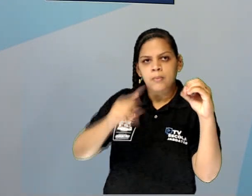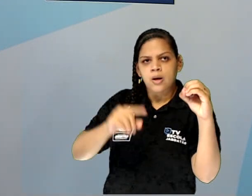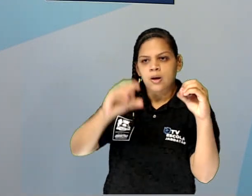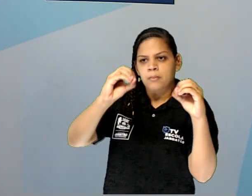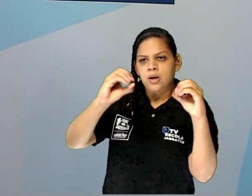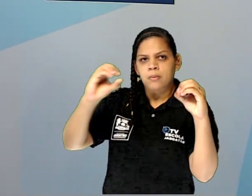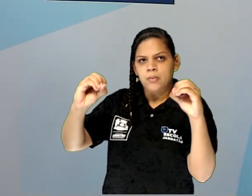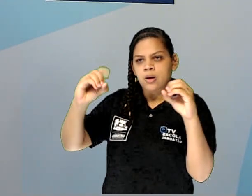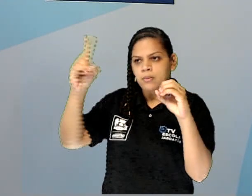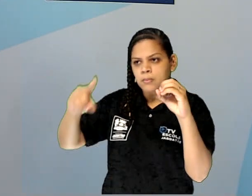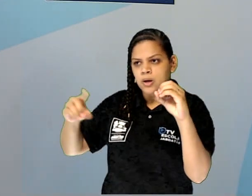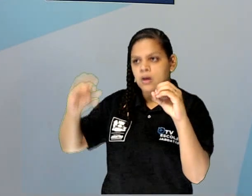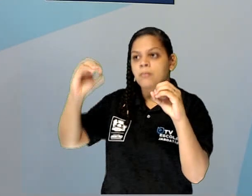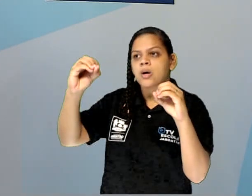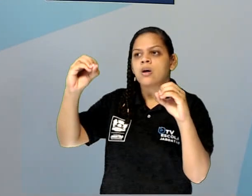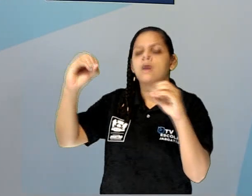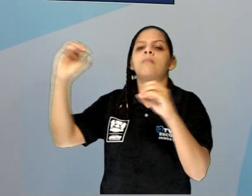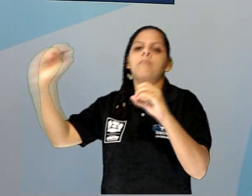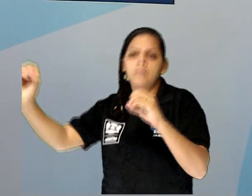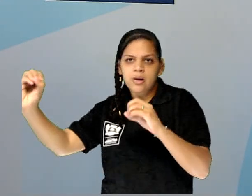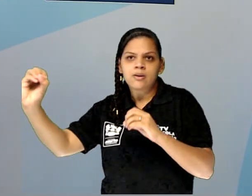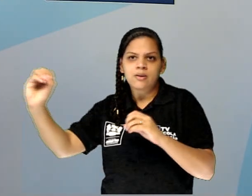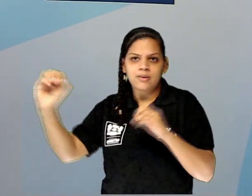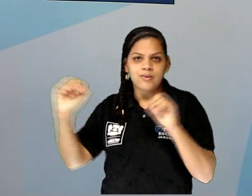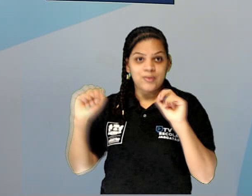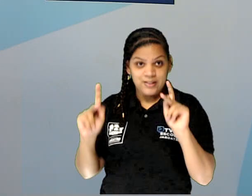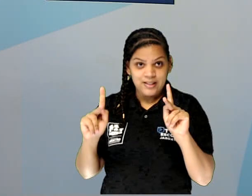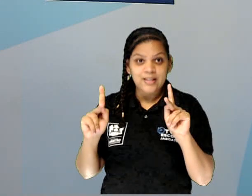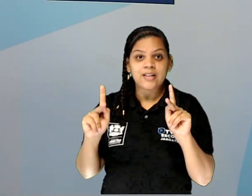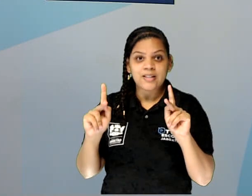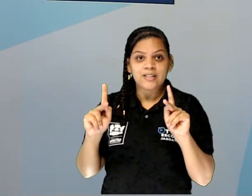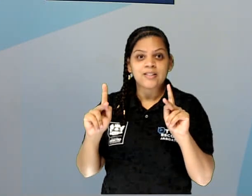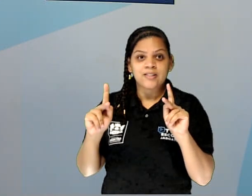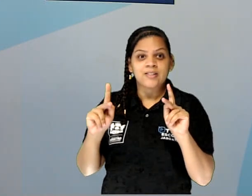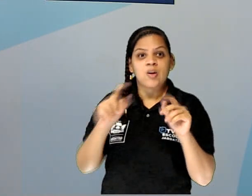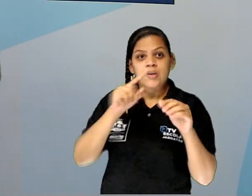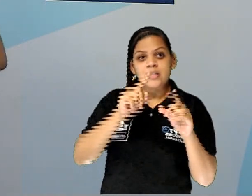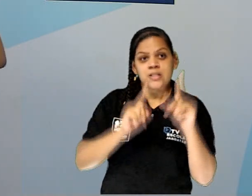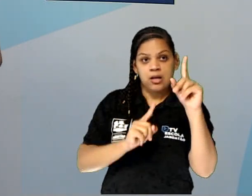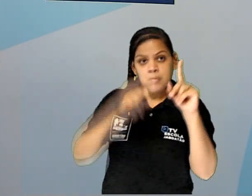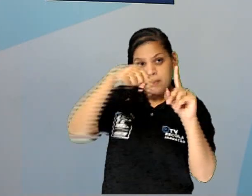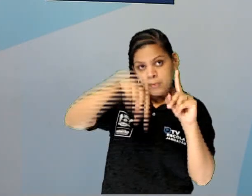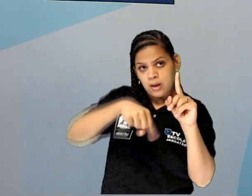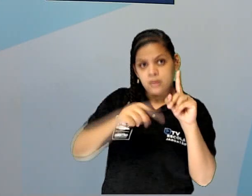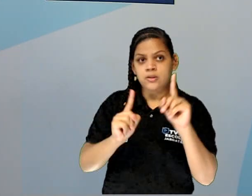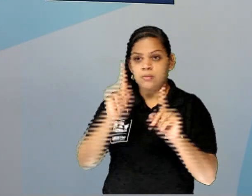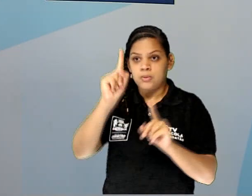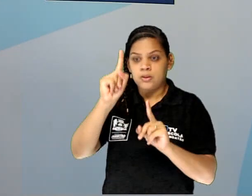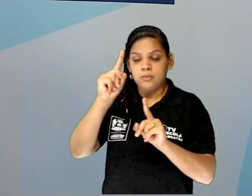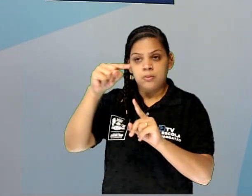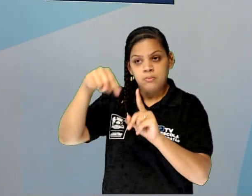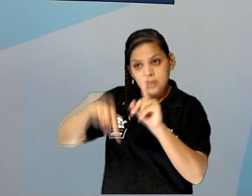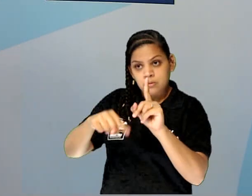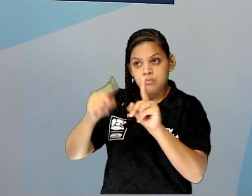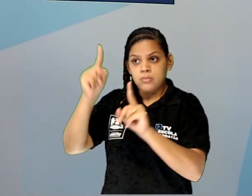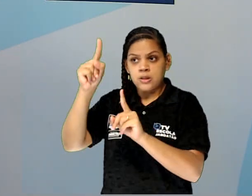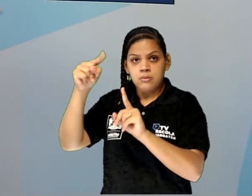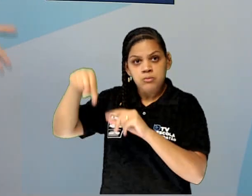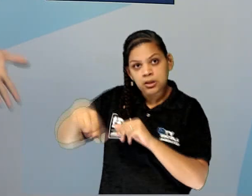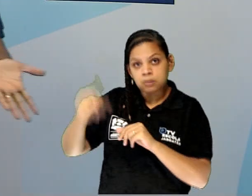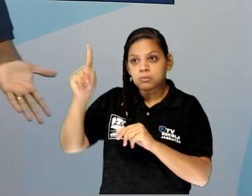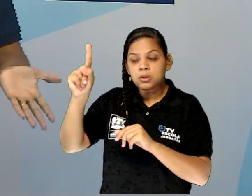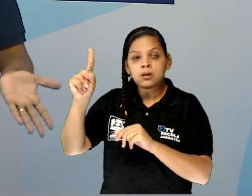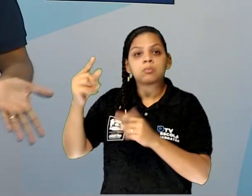anterior. Tá aqui. Depois, seta para baixo, seta para cima, seta para baixo, seta para cima, seta para baixo, seta para cima. Quem é o